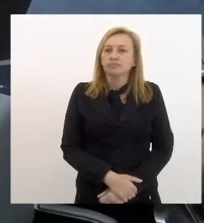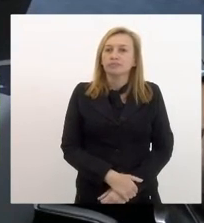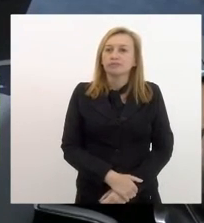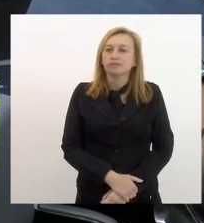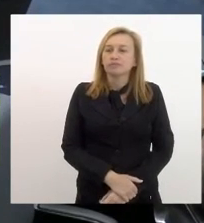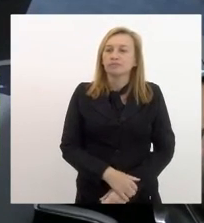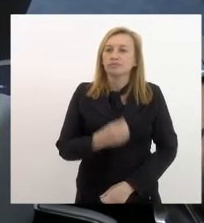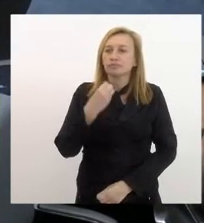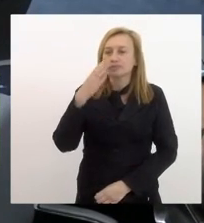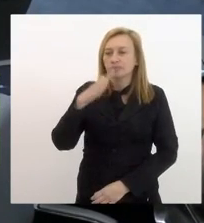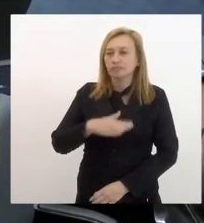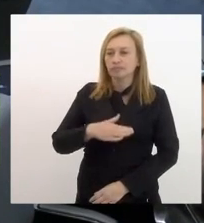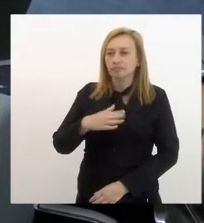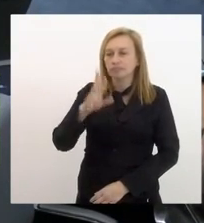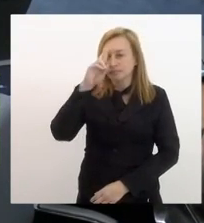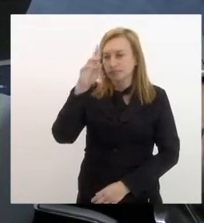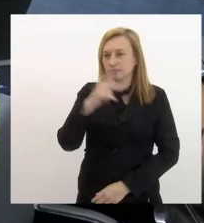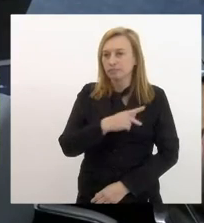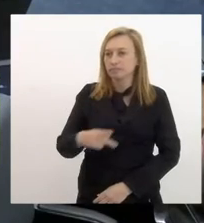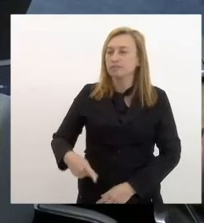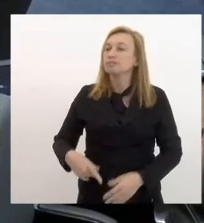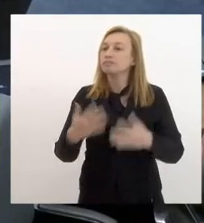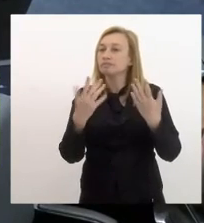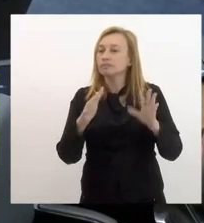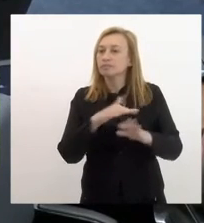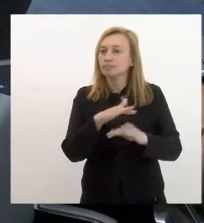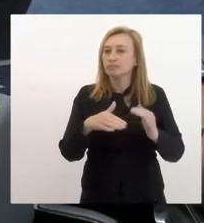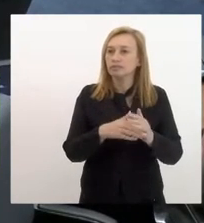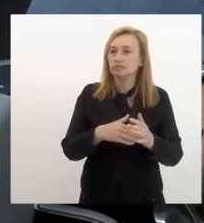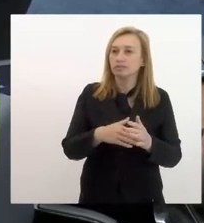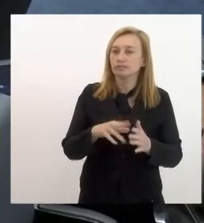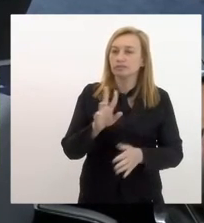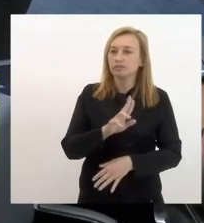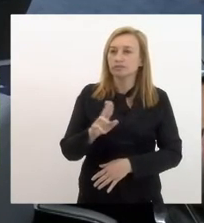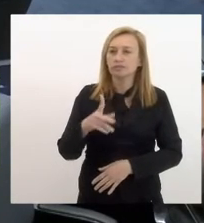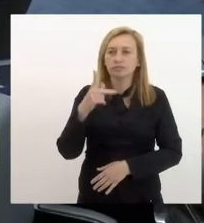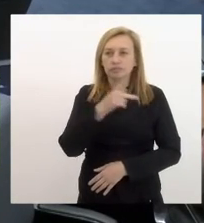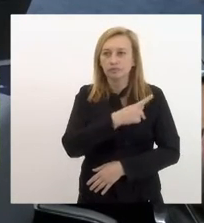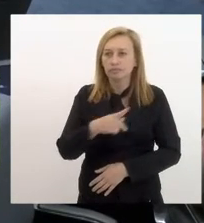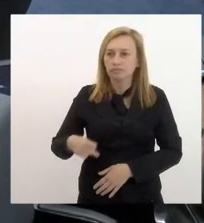Oi boa tarde Presidente saldo toda mesa em nome do presidente